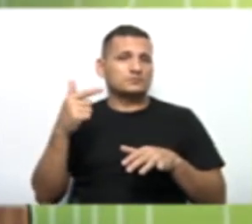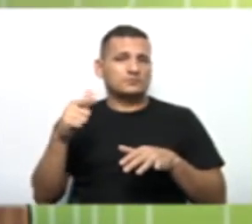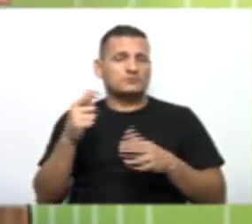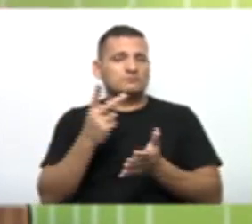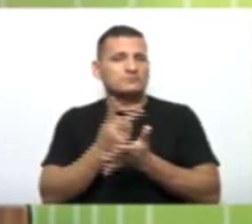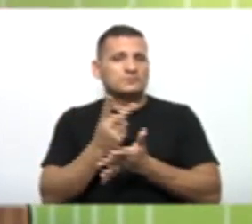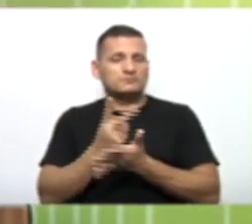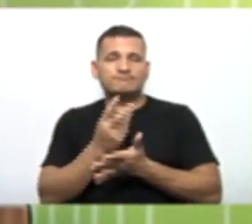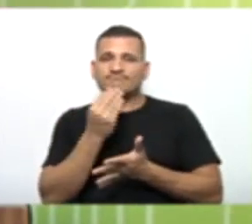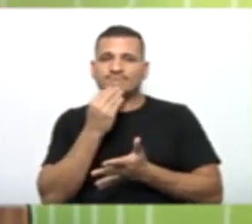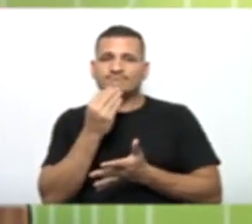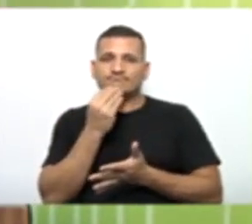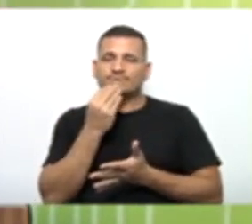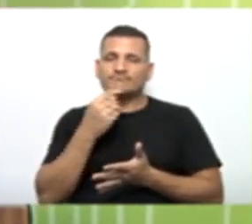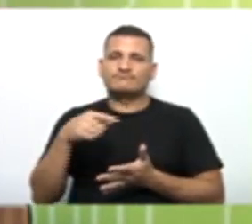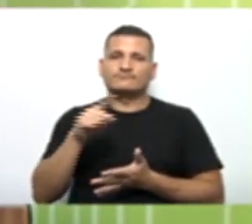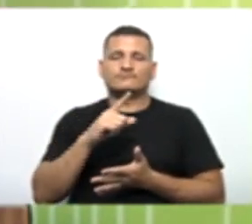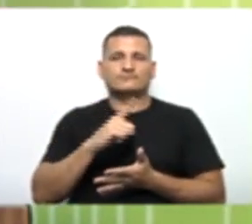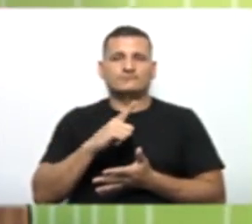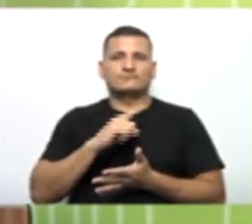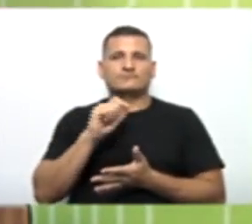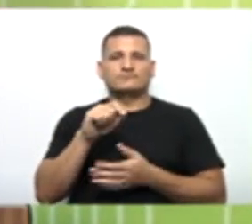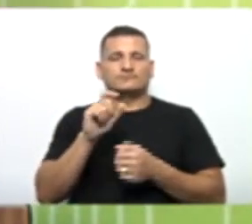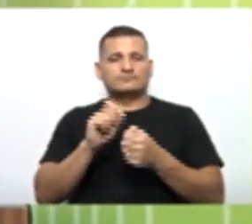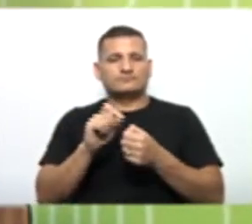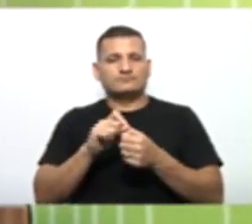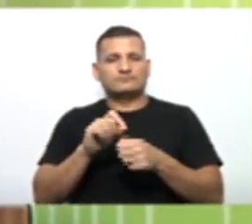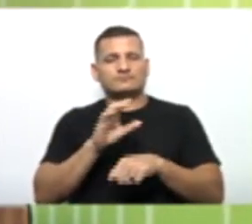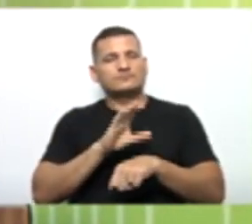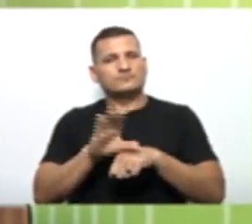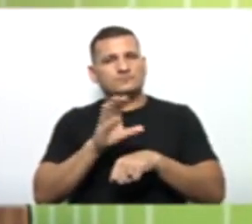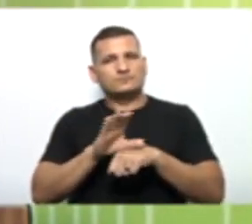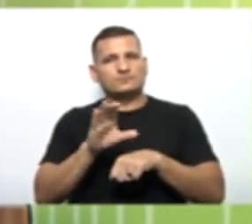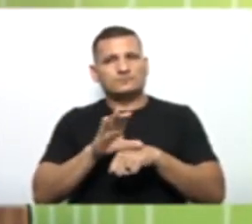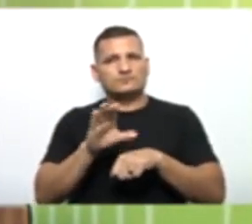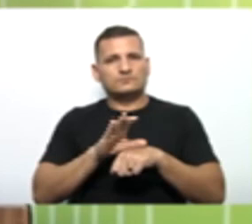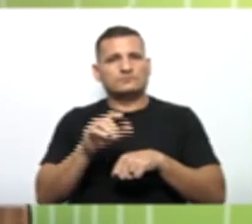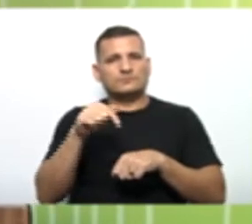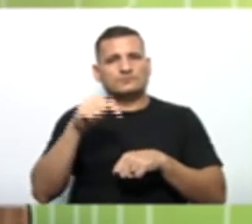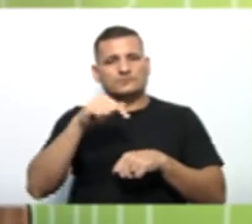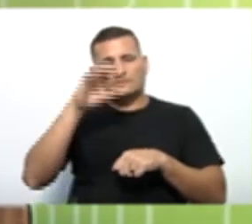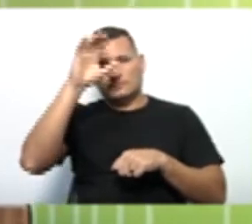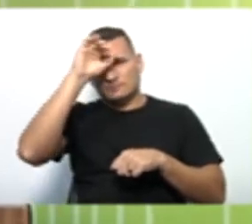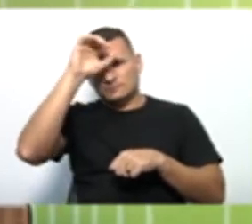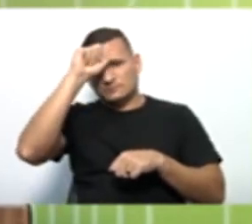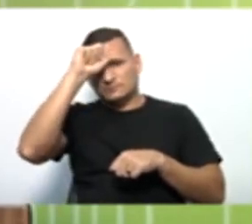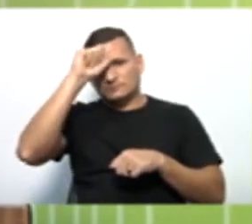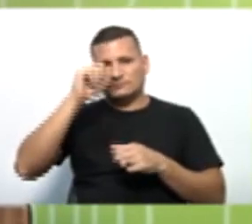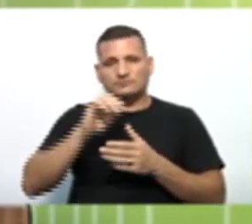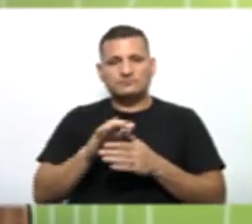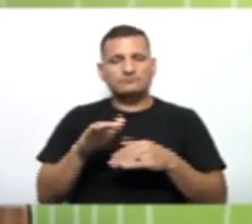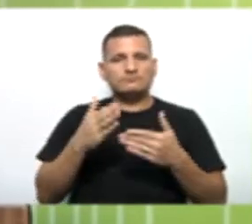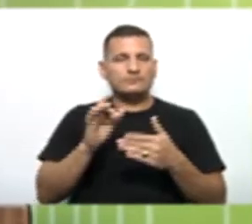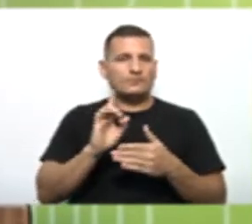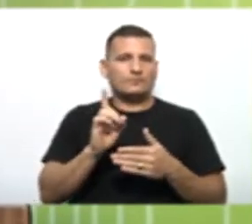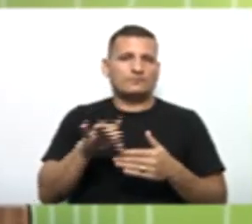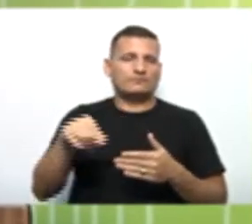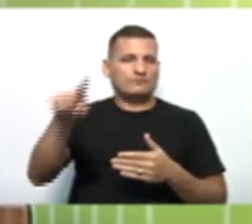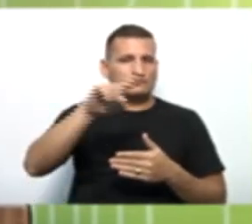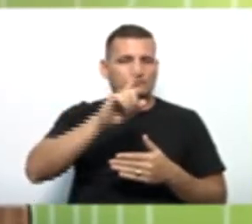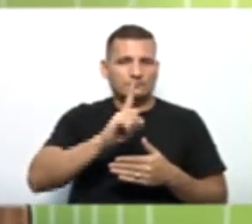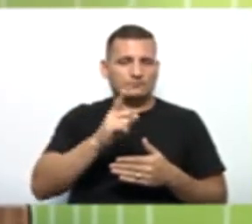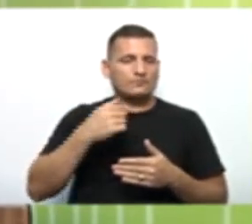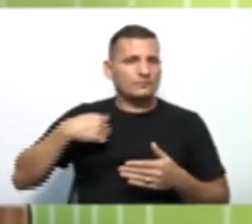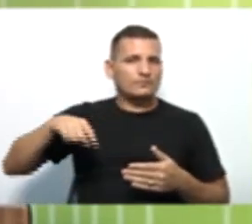oportunidade que vocês estão tendo de fazer um curso não é com a gente de aprender e é claro não são vocês apenas e